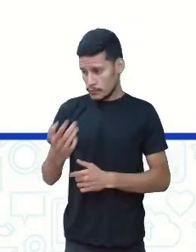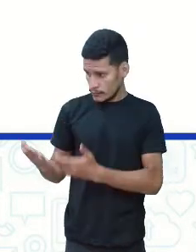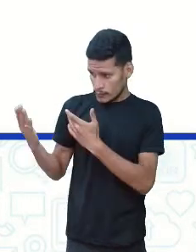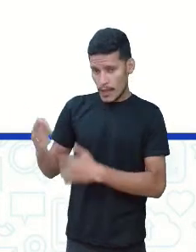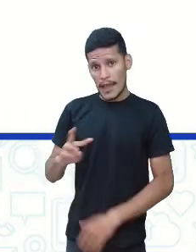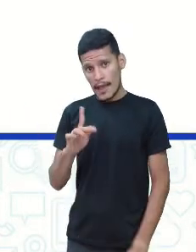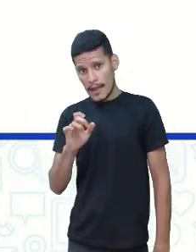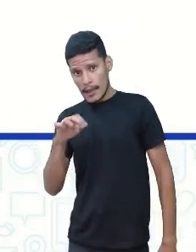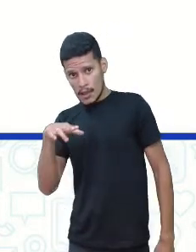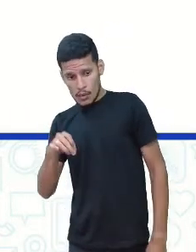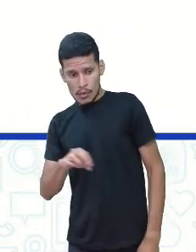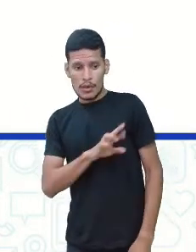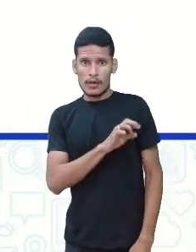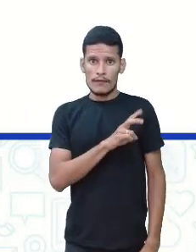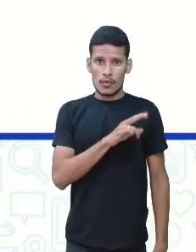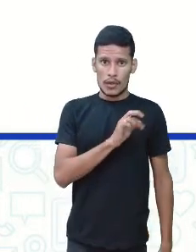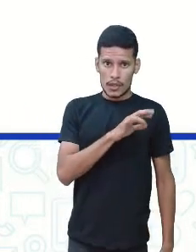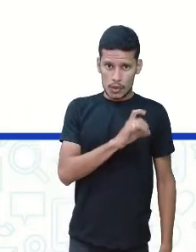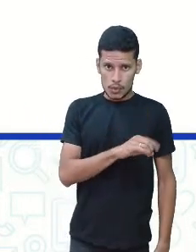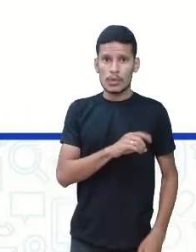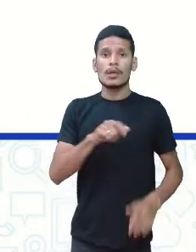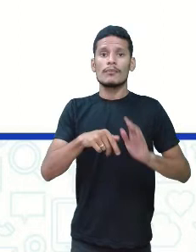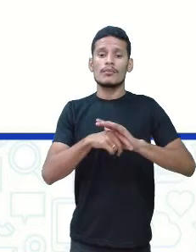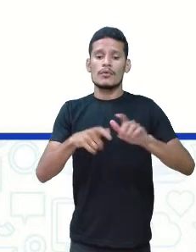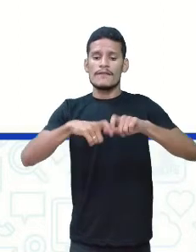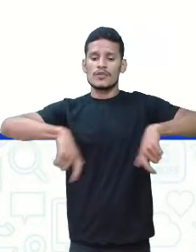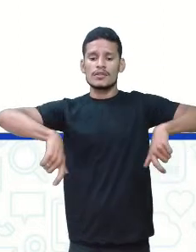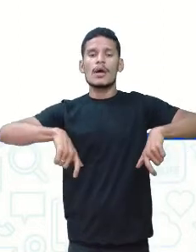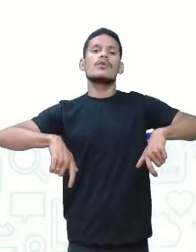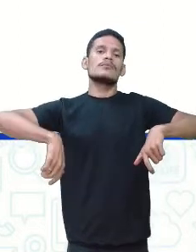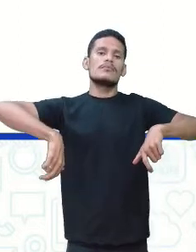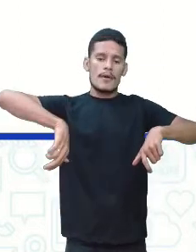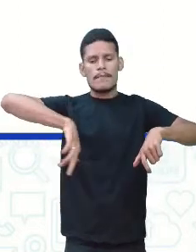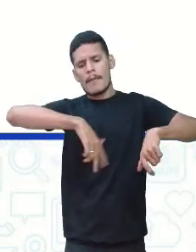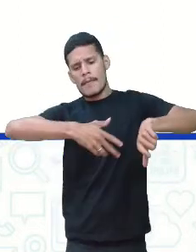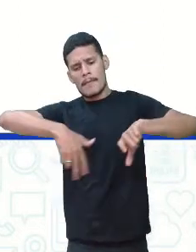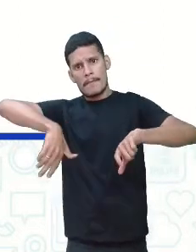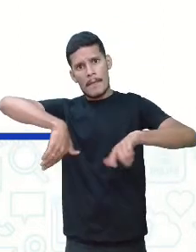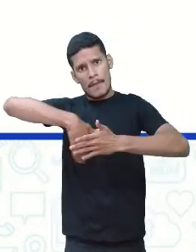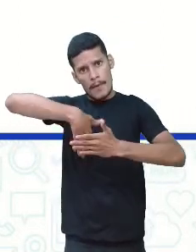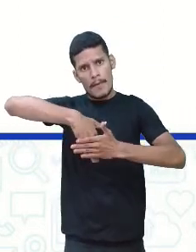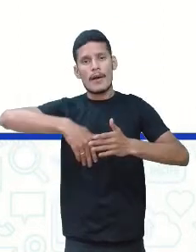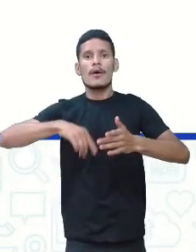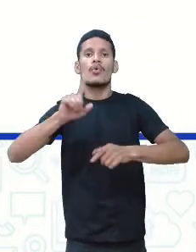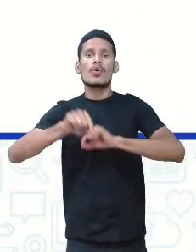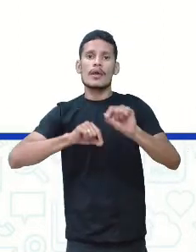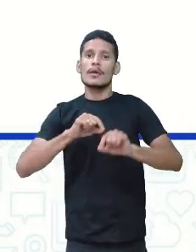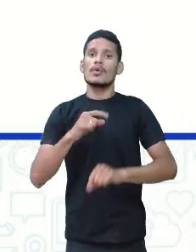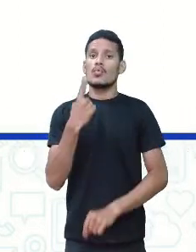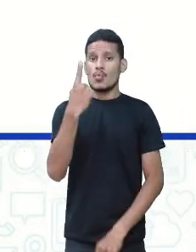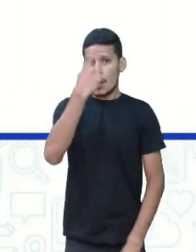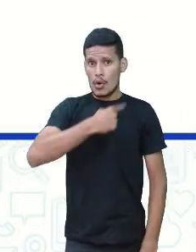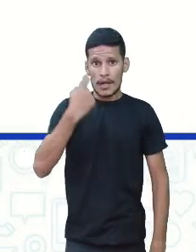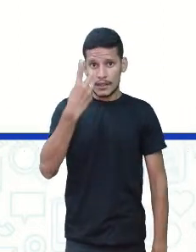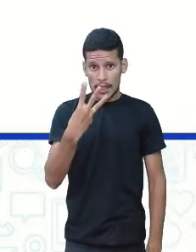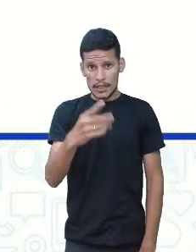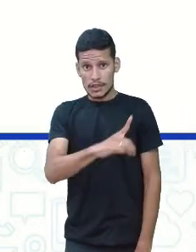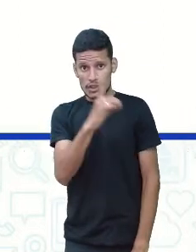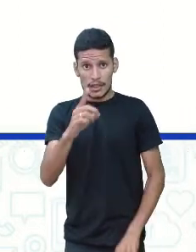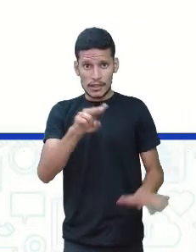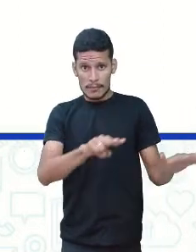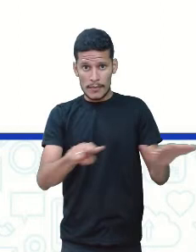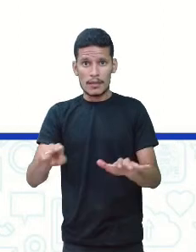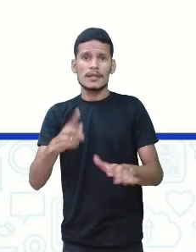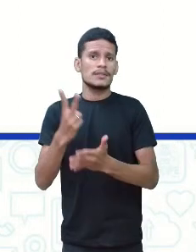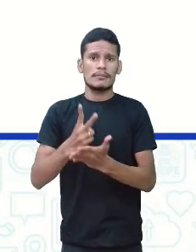jogam futsal por 1 hora, 3 dias na semana, e fazem isso frequentemente. Por dia, eles jogam em